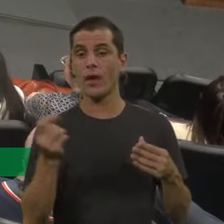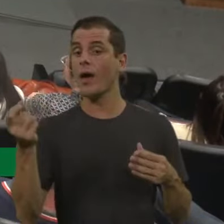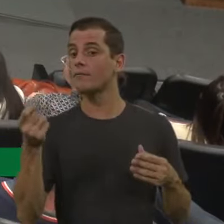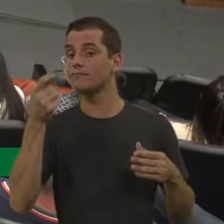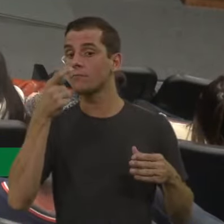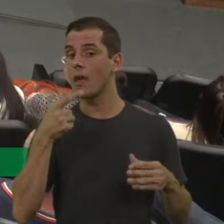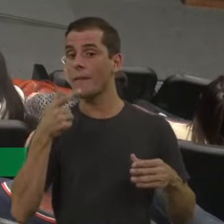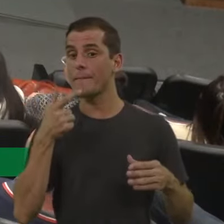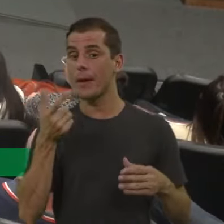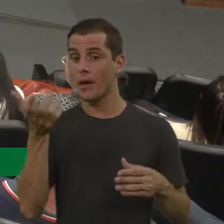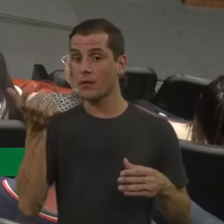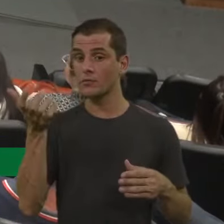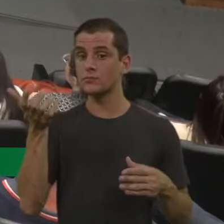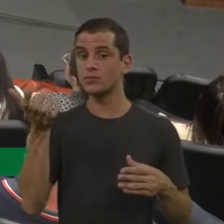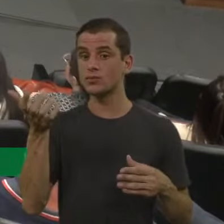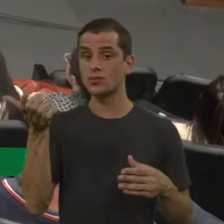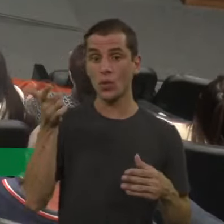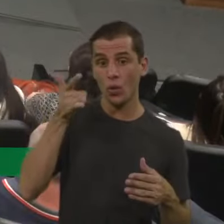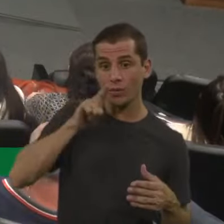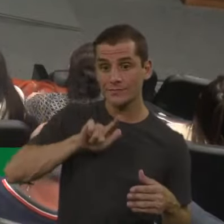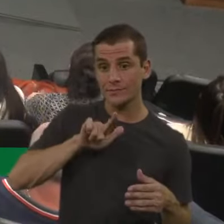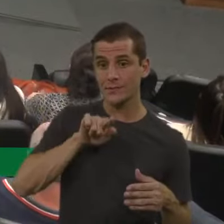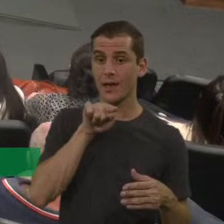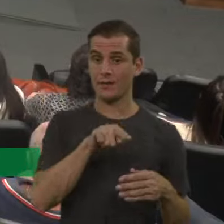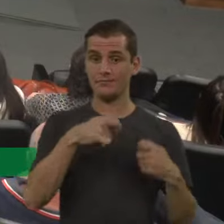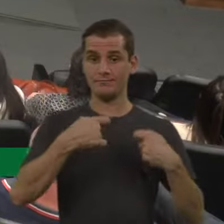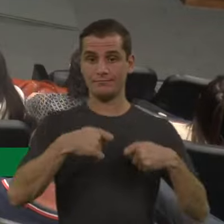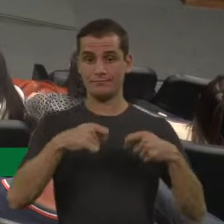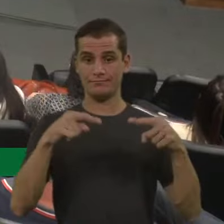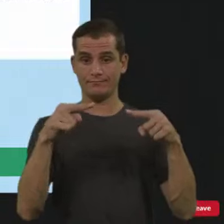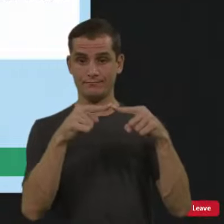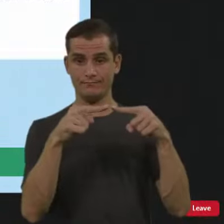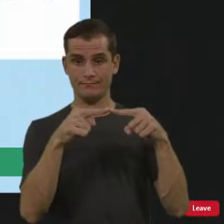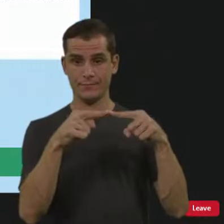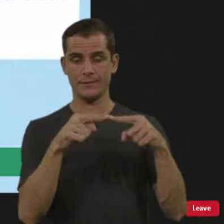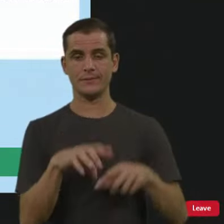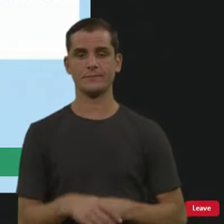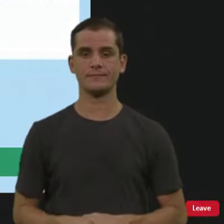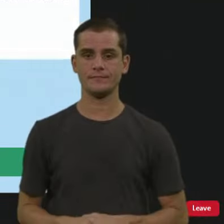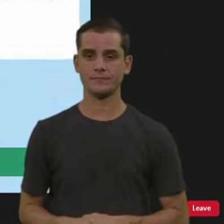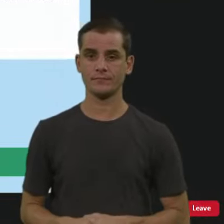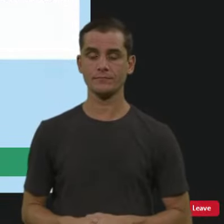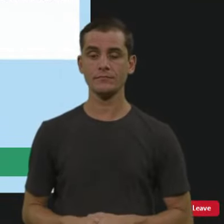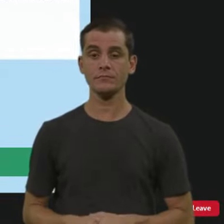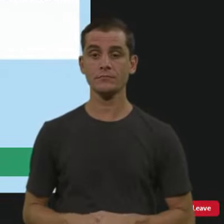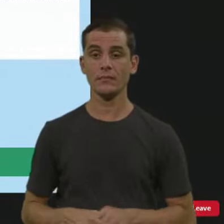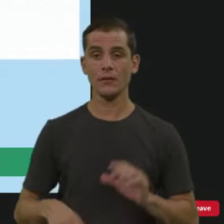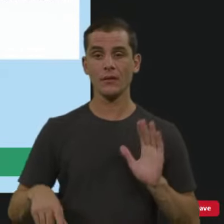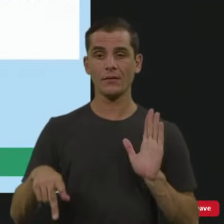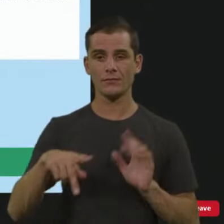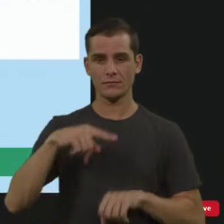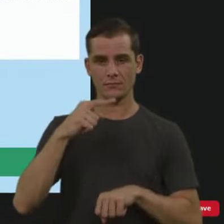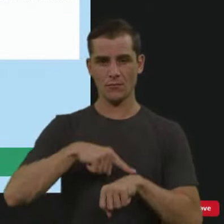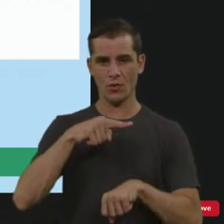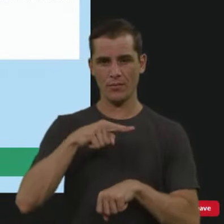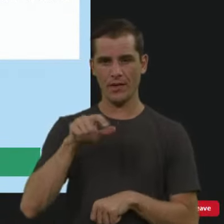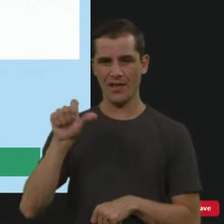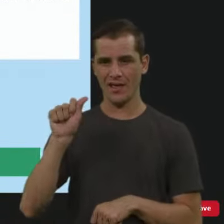realmente precisa dessa medicação. E quando eles têm crise de angedema, então,